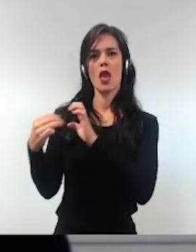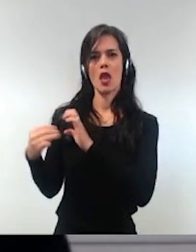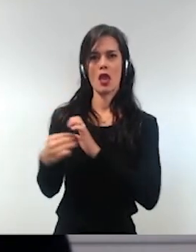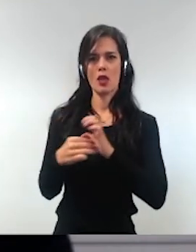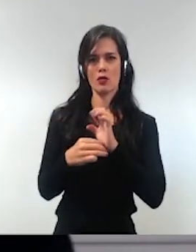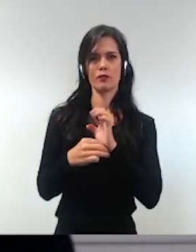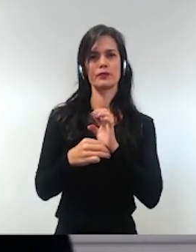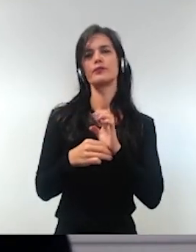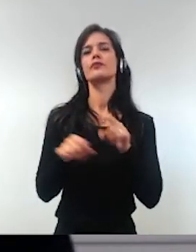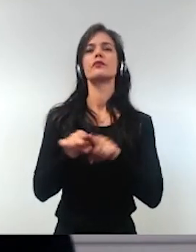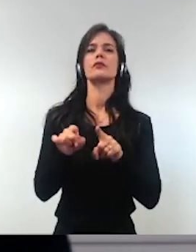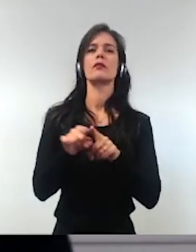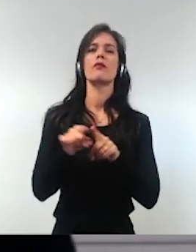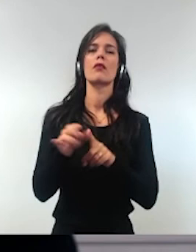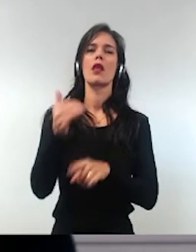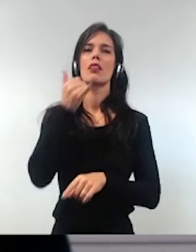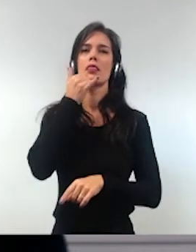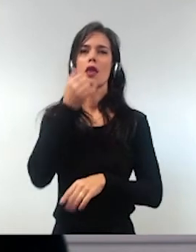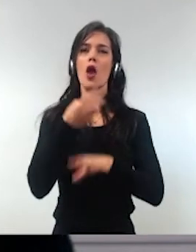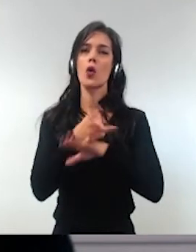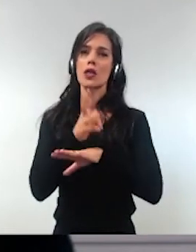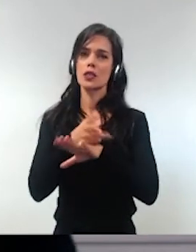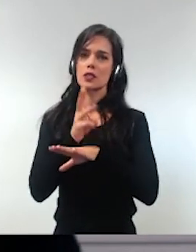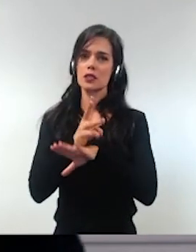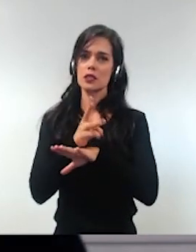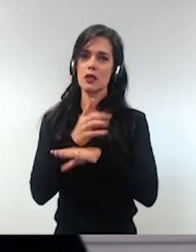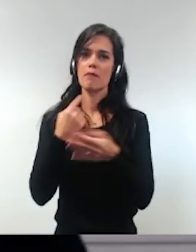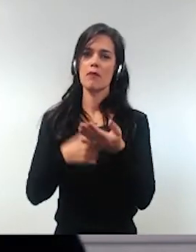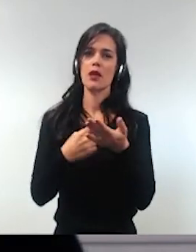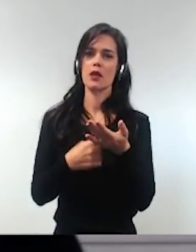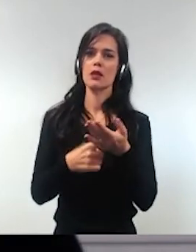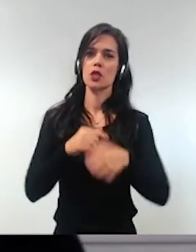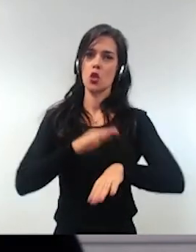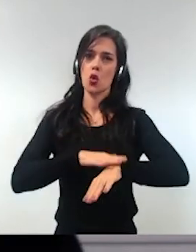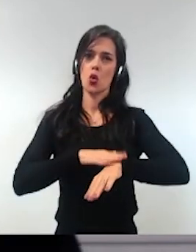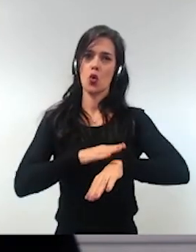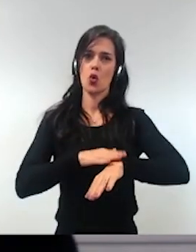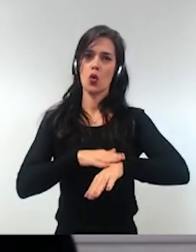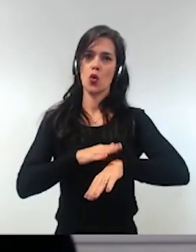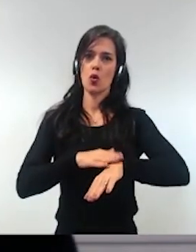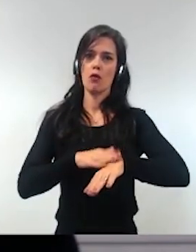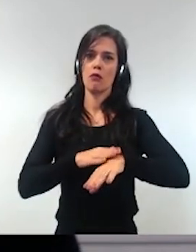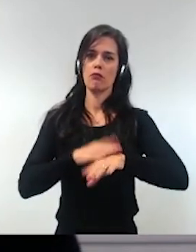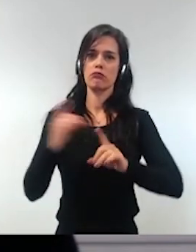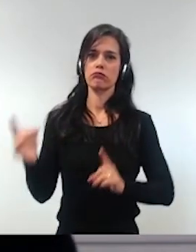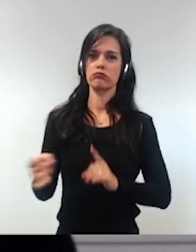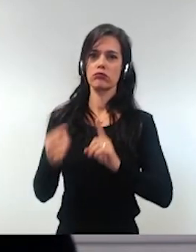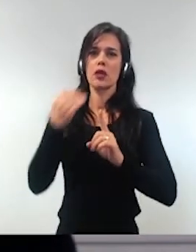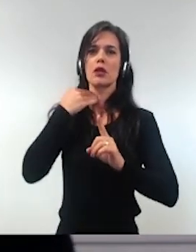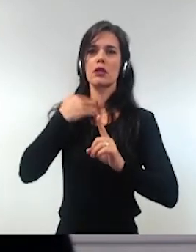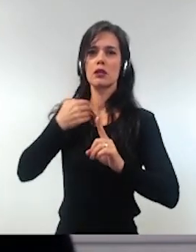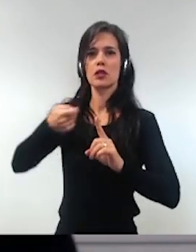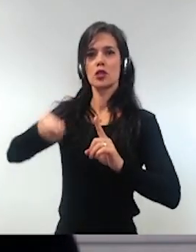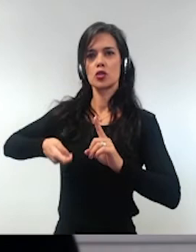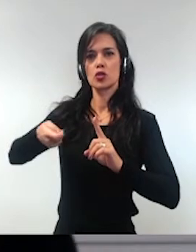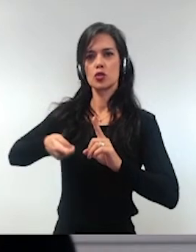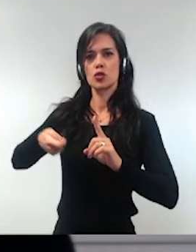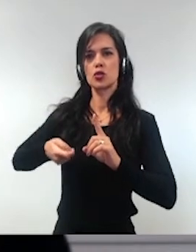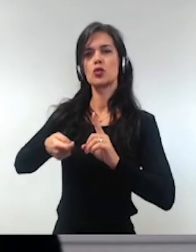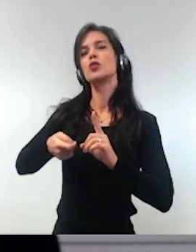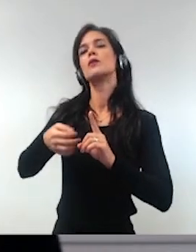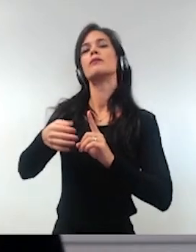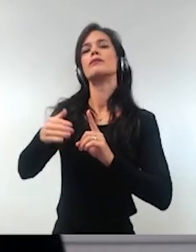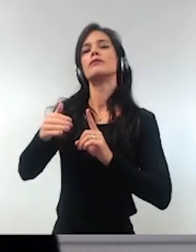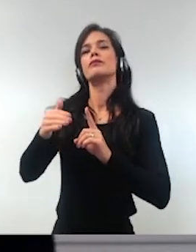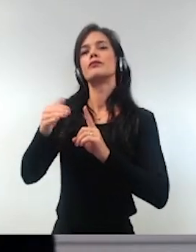Foram criados telefones com WhatsApp, marcações de hora para atendimento com os juízes e os desembargadores e os ministros, porque